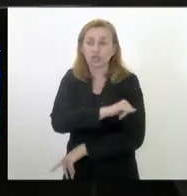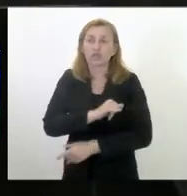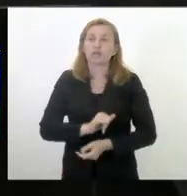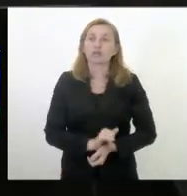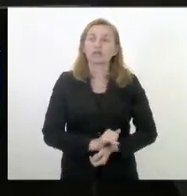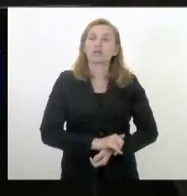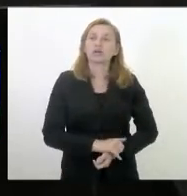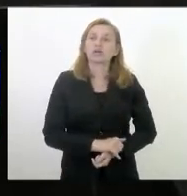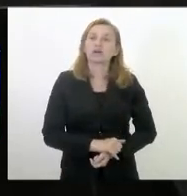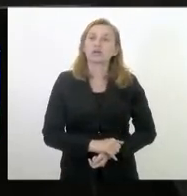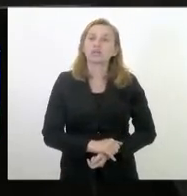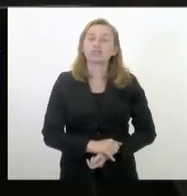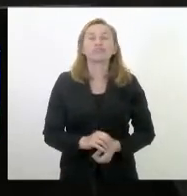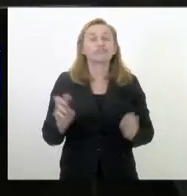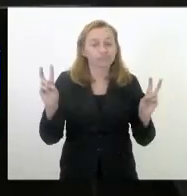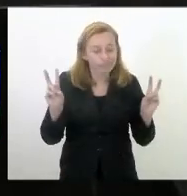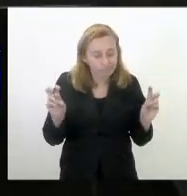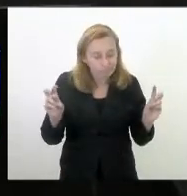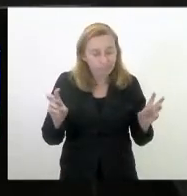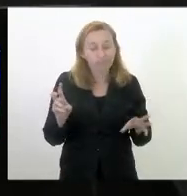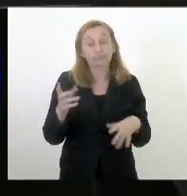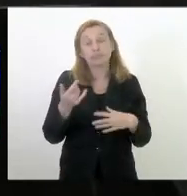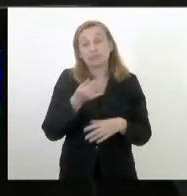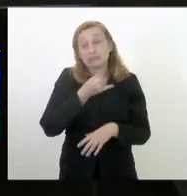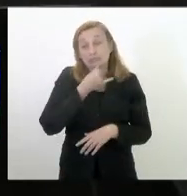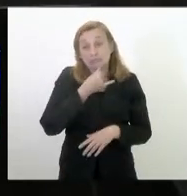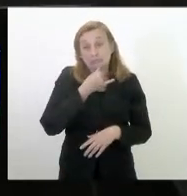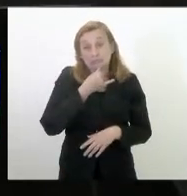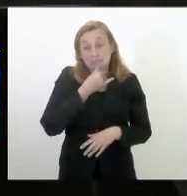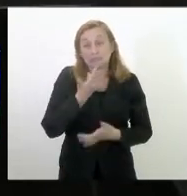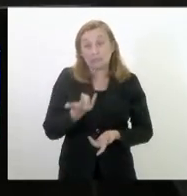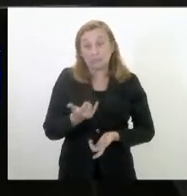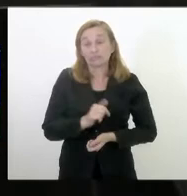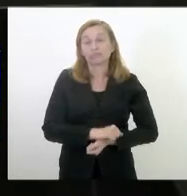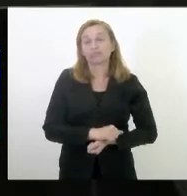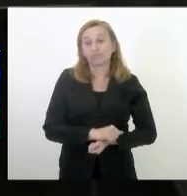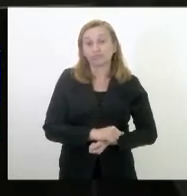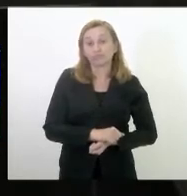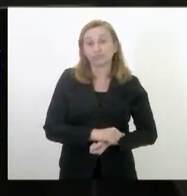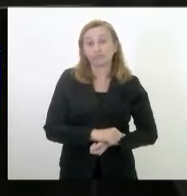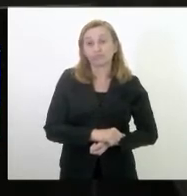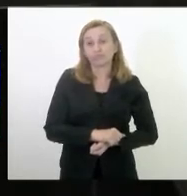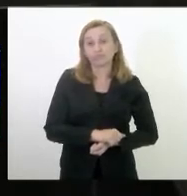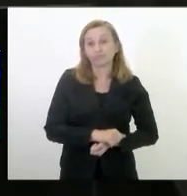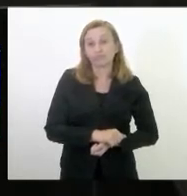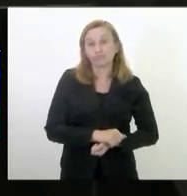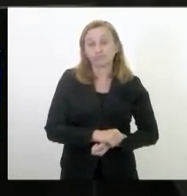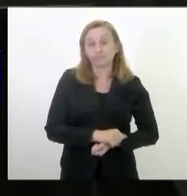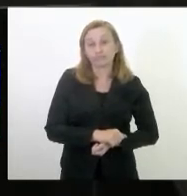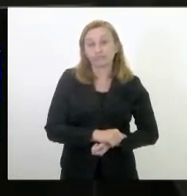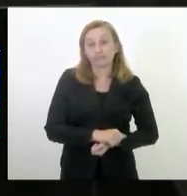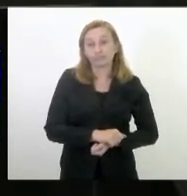nesse aspecto, uma situação crônica, porque aumenta significativamente as fatias do território